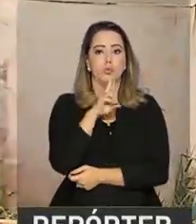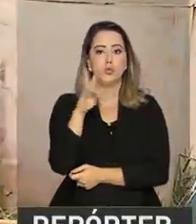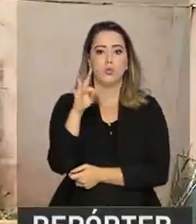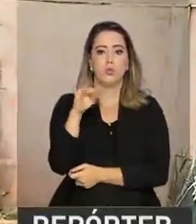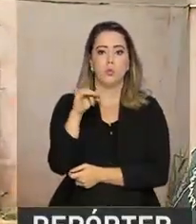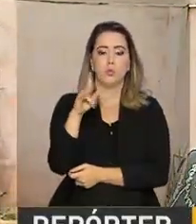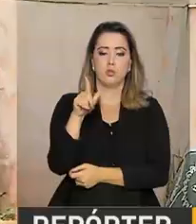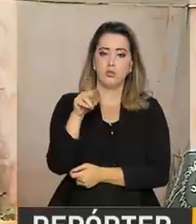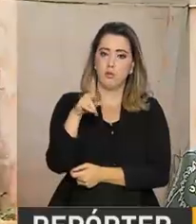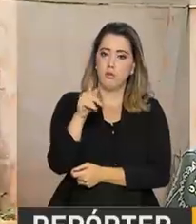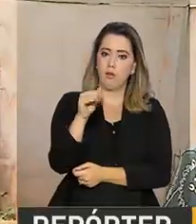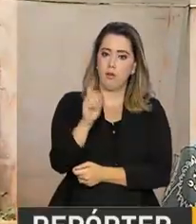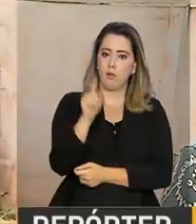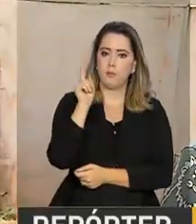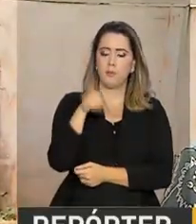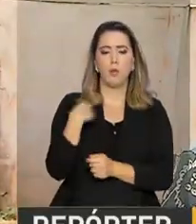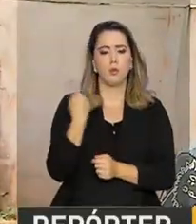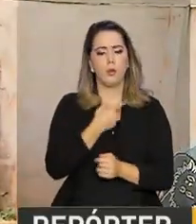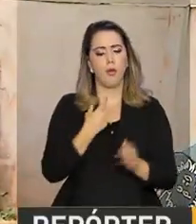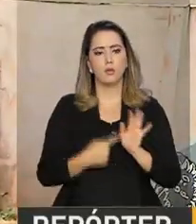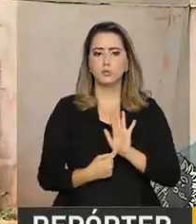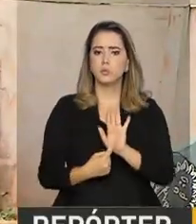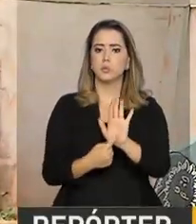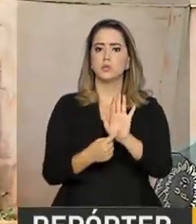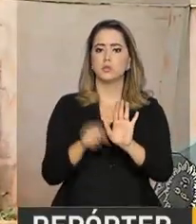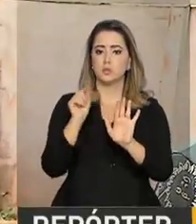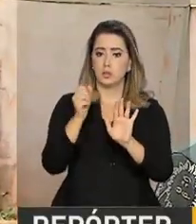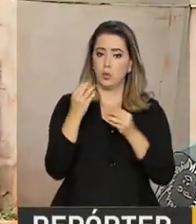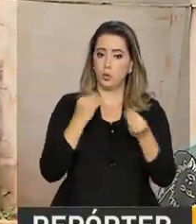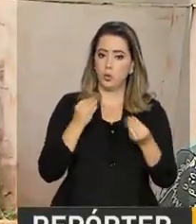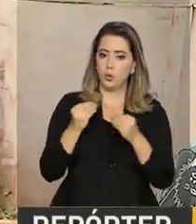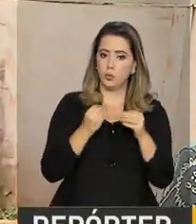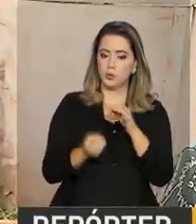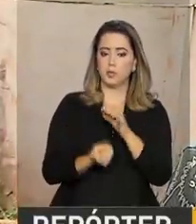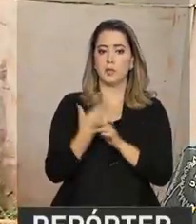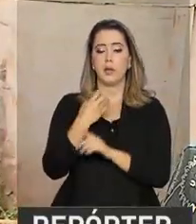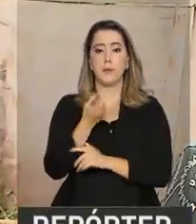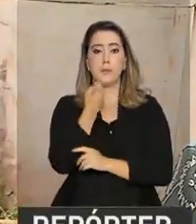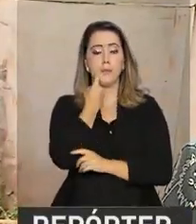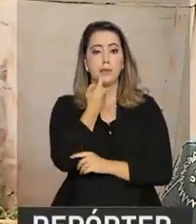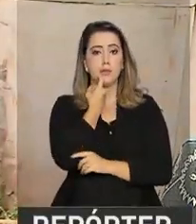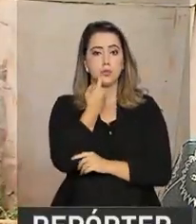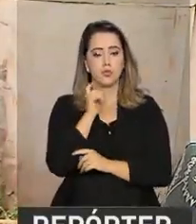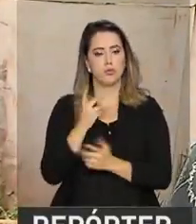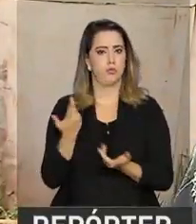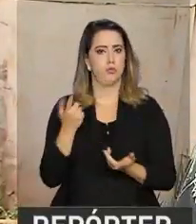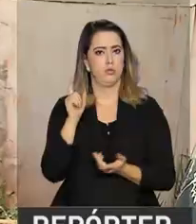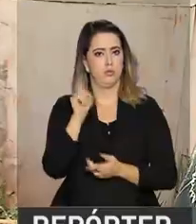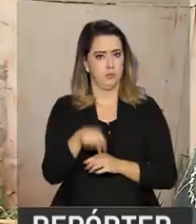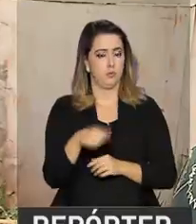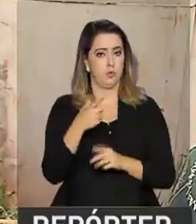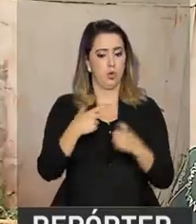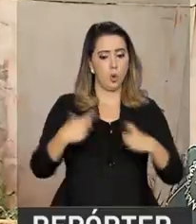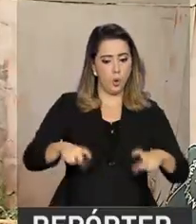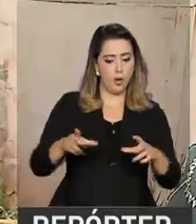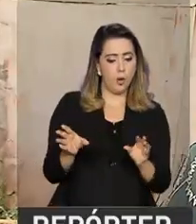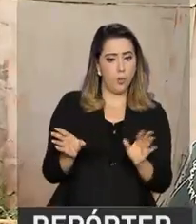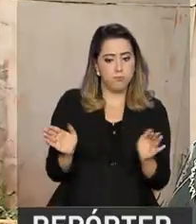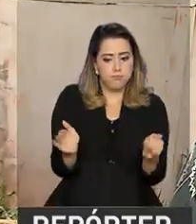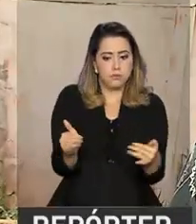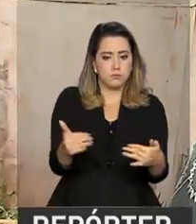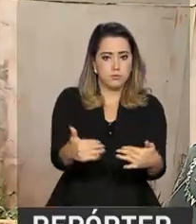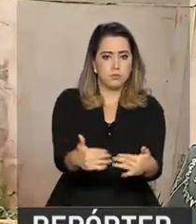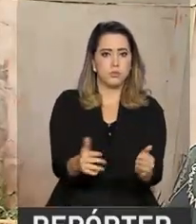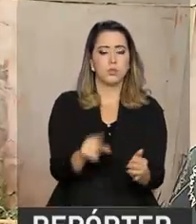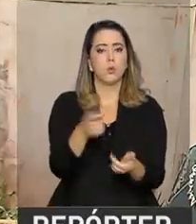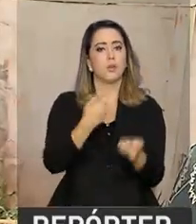para a comunidade que é possível a produção de proteína animal de alta qualidade, que é o pescado, em uma área pequena,